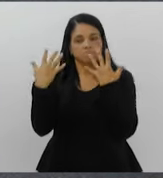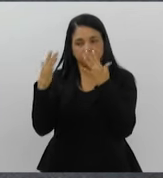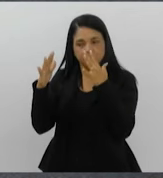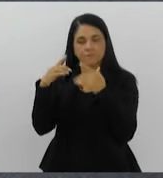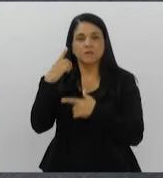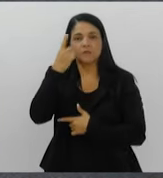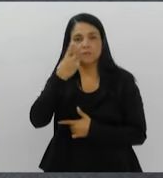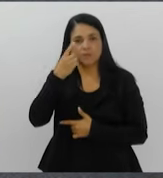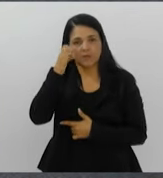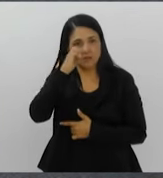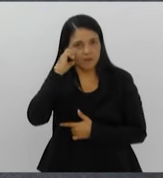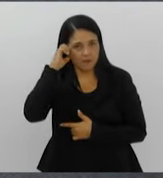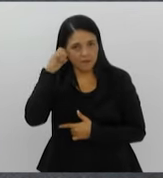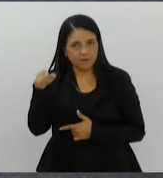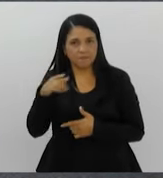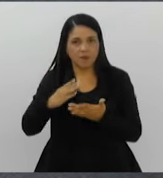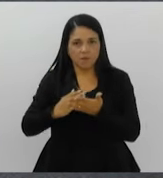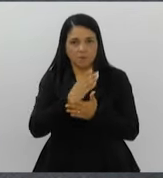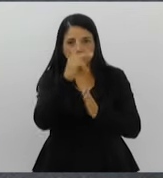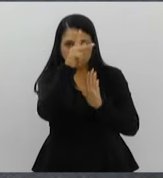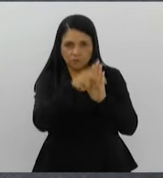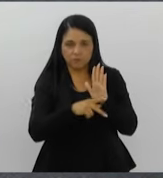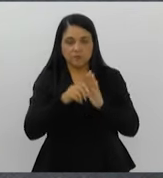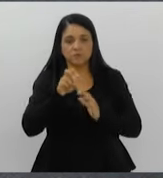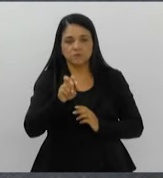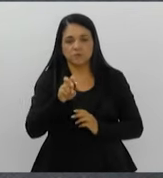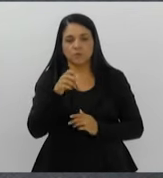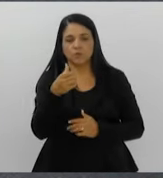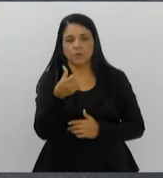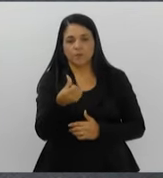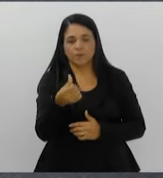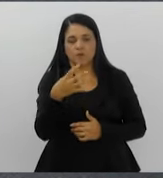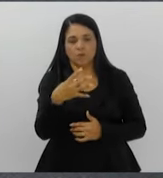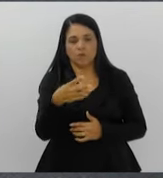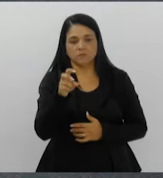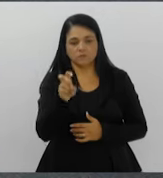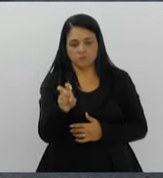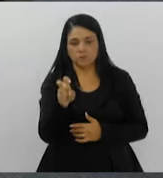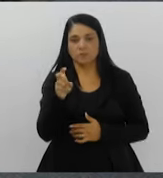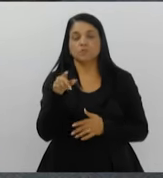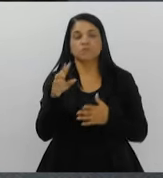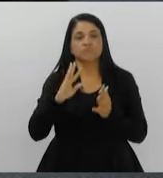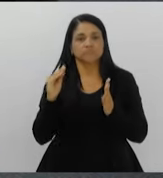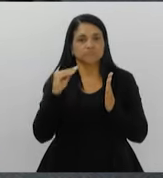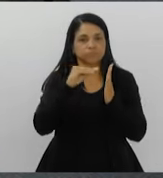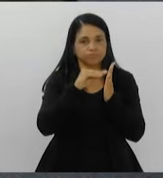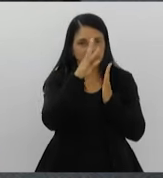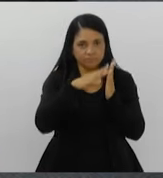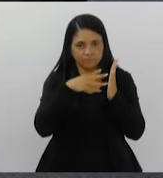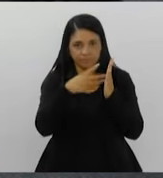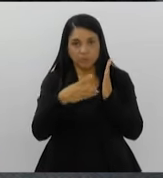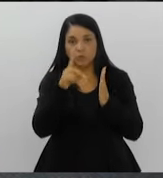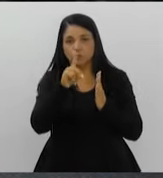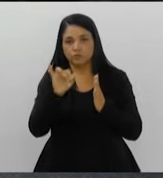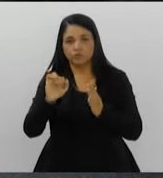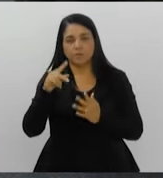Élica Takimoto pela aprovação do projeto 5645, que inclui no calendário do Estado do Rio de Janeiro o Dia